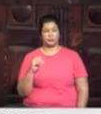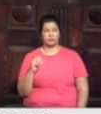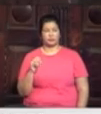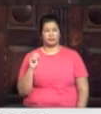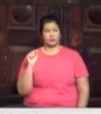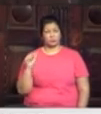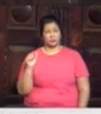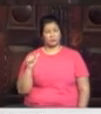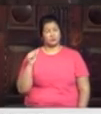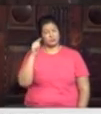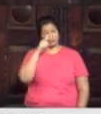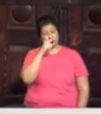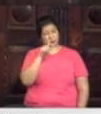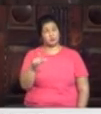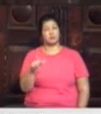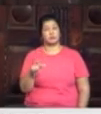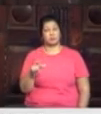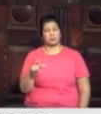ter conseguido